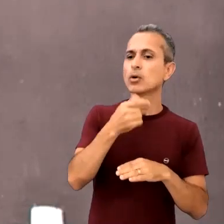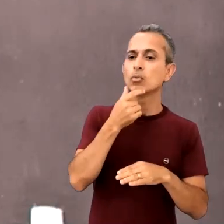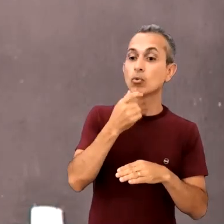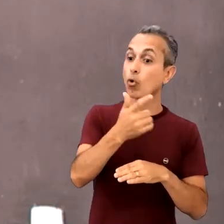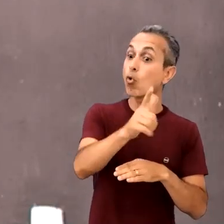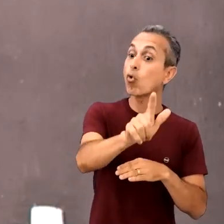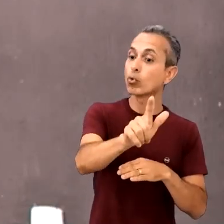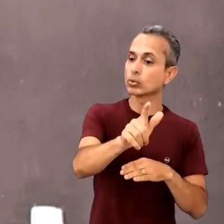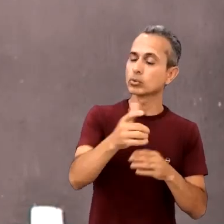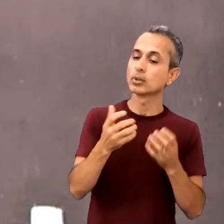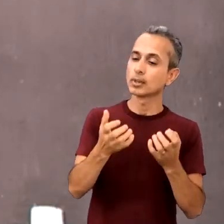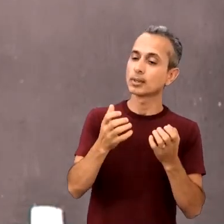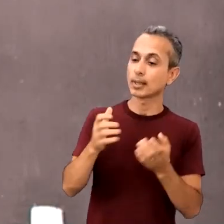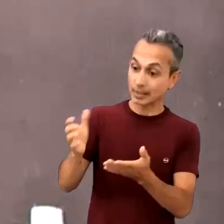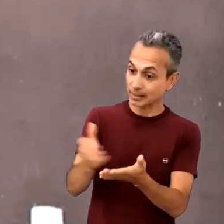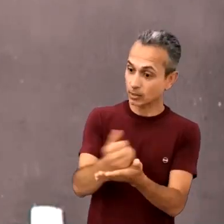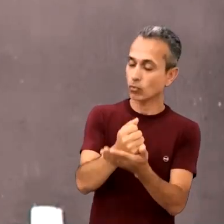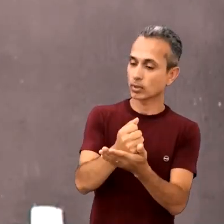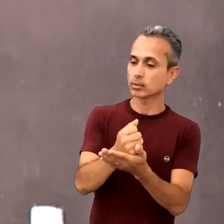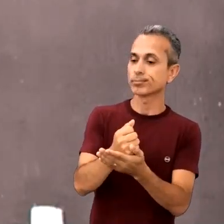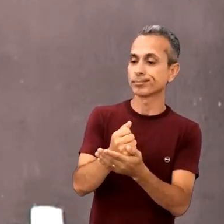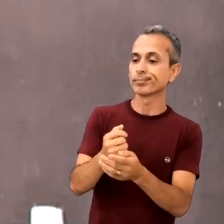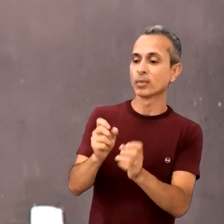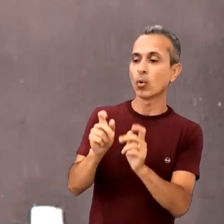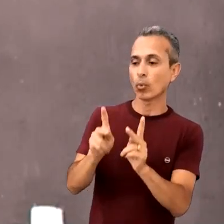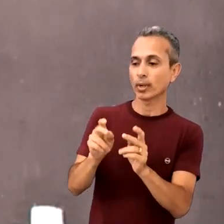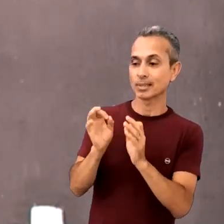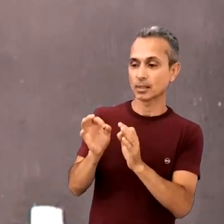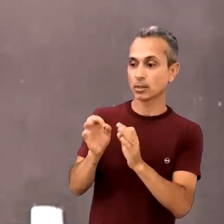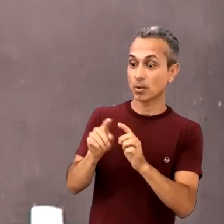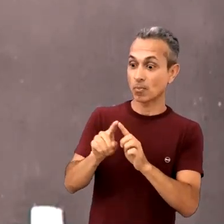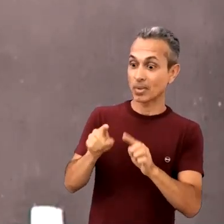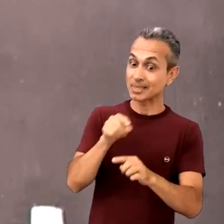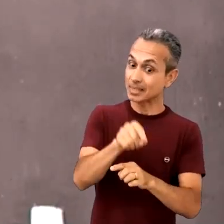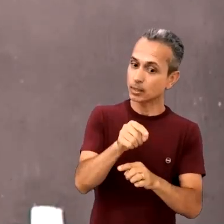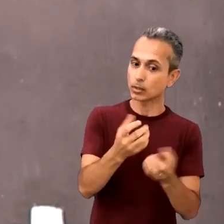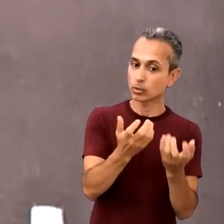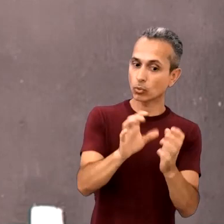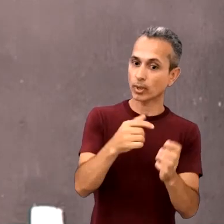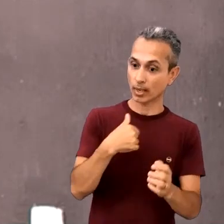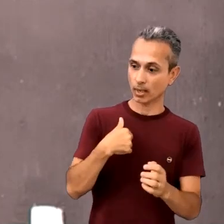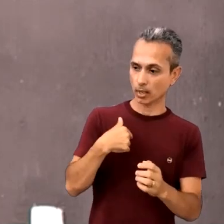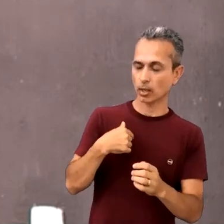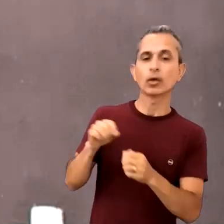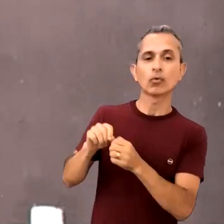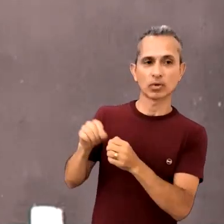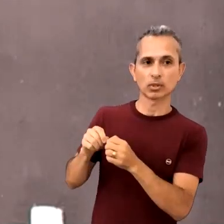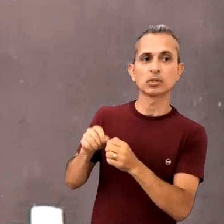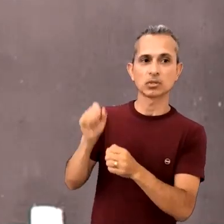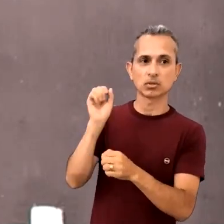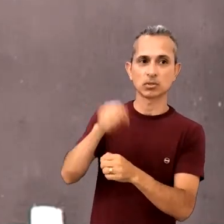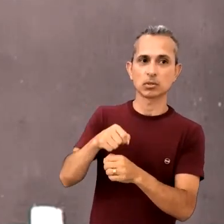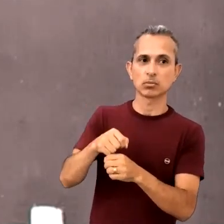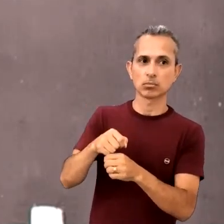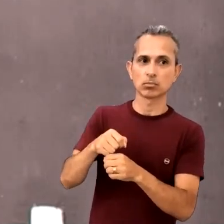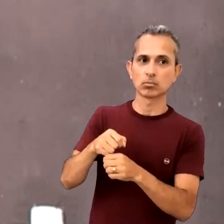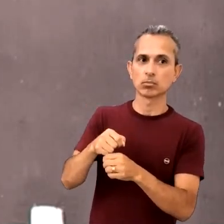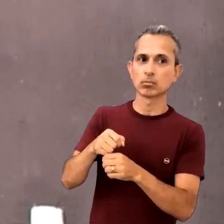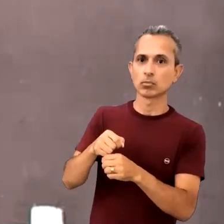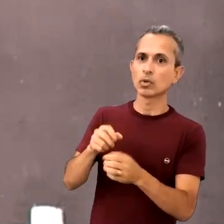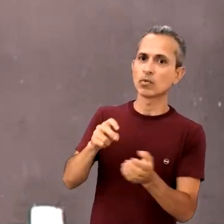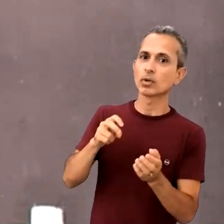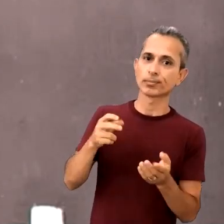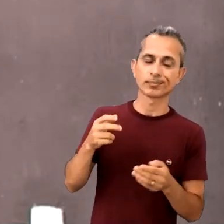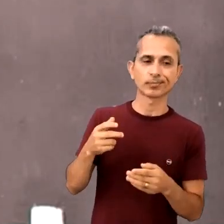faça. Mas se ele não quiser, eu o farei. Tão certo como vive o Senhor, deite-se aqui até de manhã.